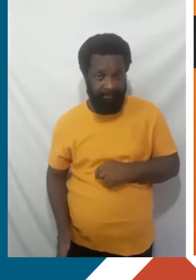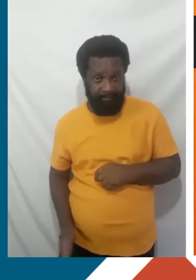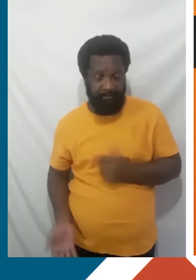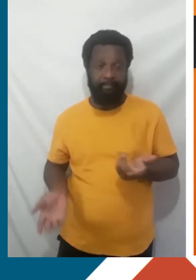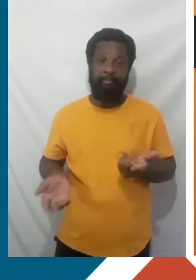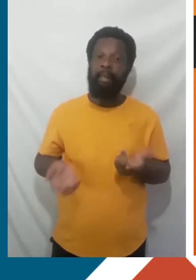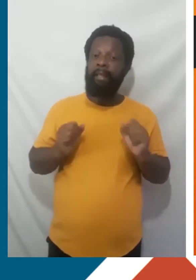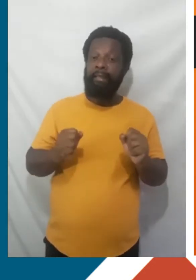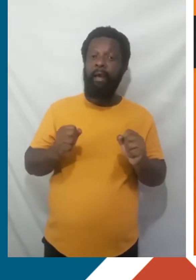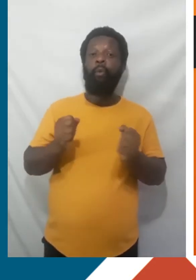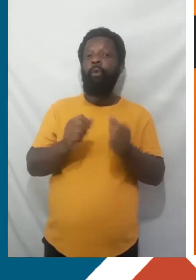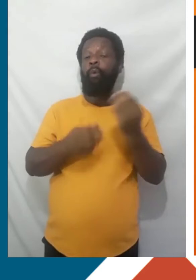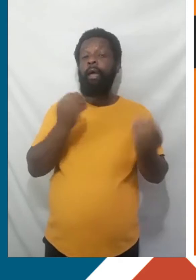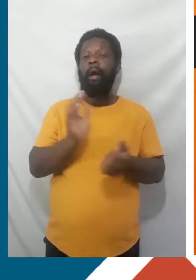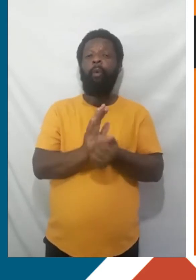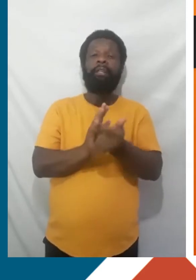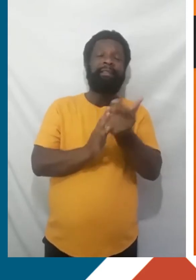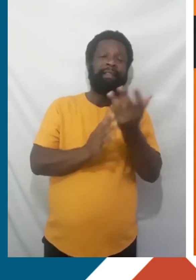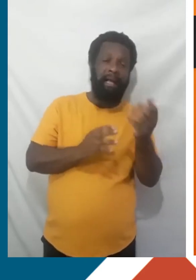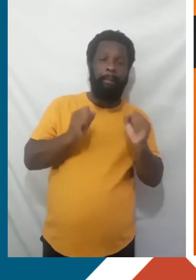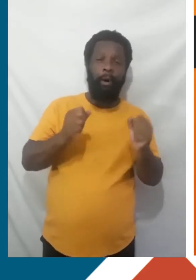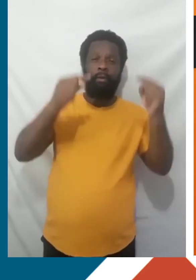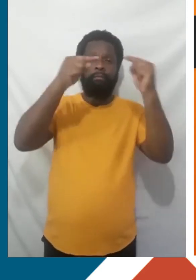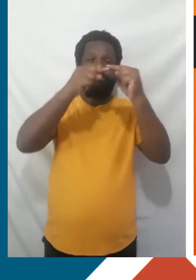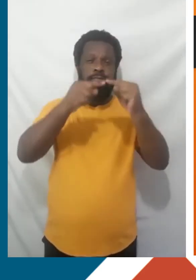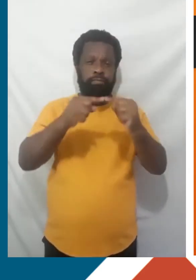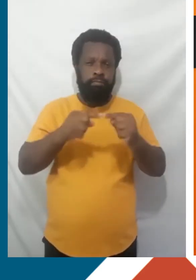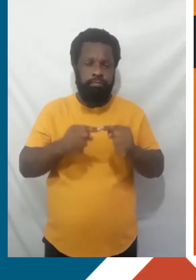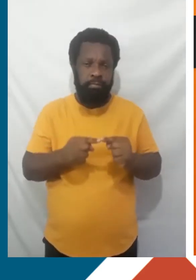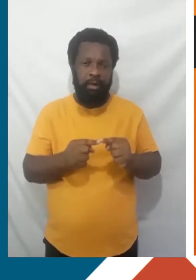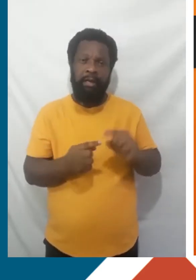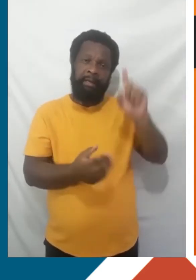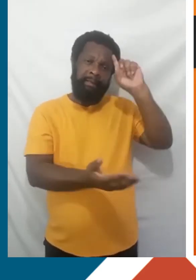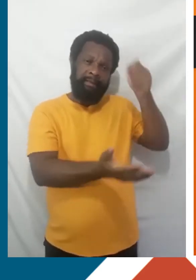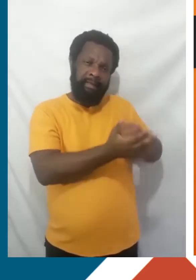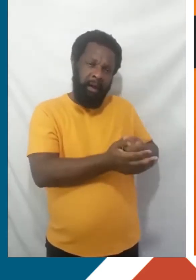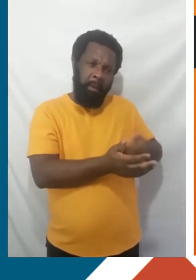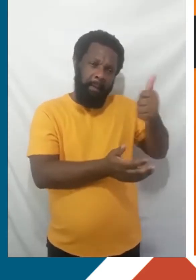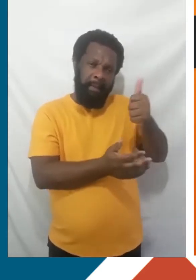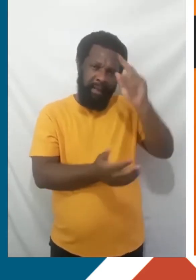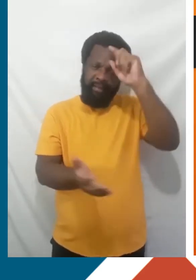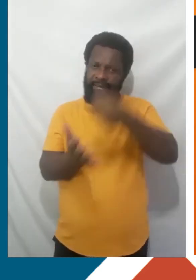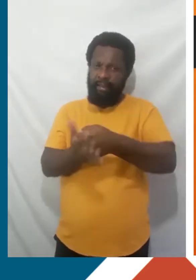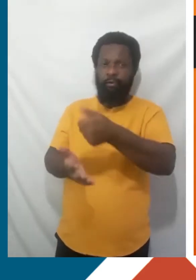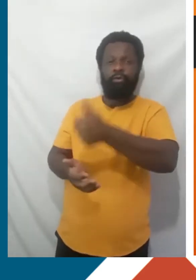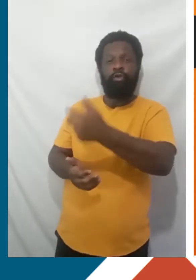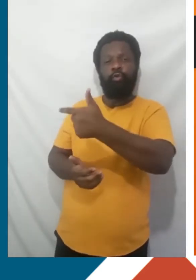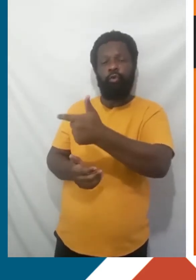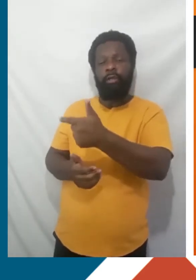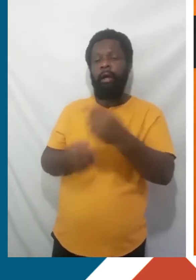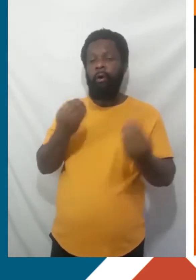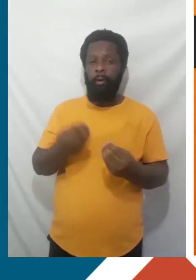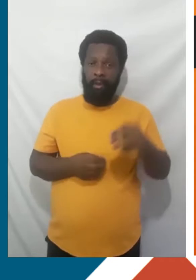escolha da bermuda, temos que a quantidade de maneiras de se tomar as 2 decisões sucessivamente será dada